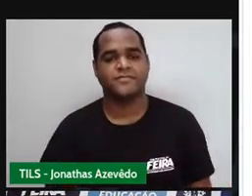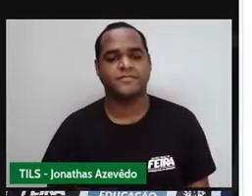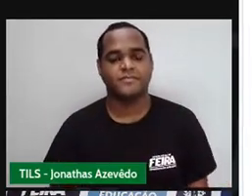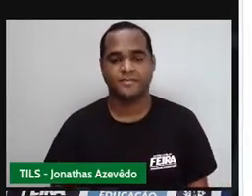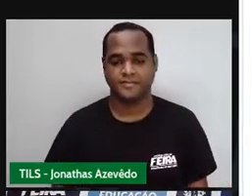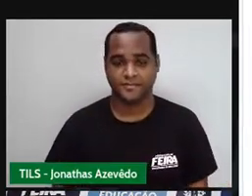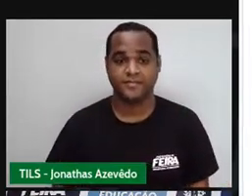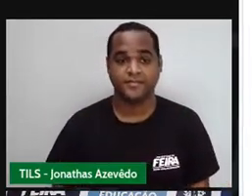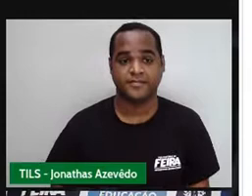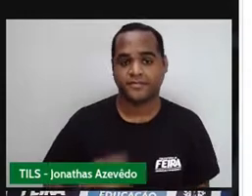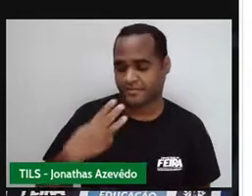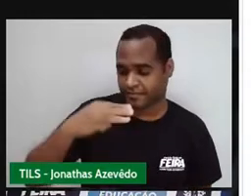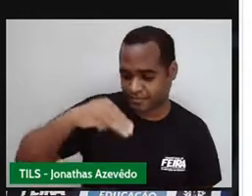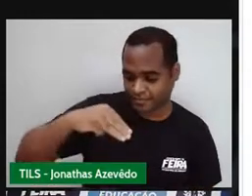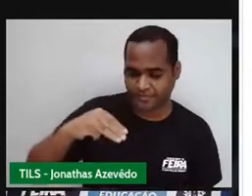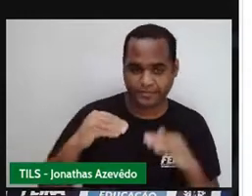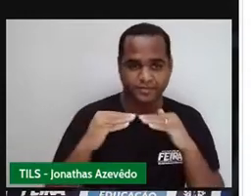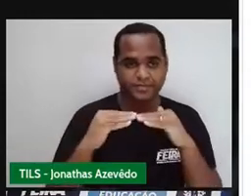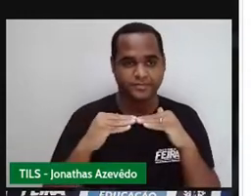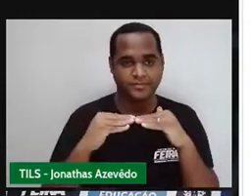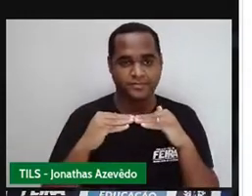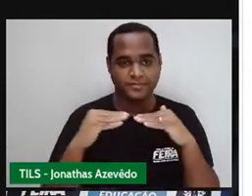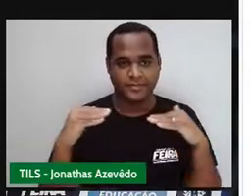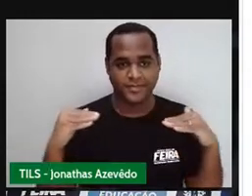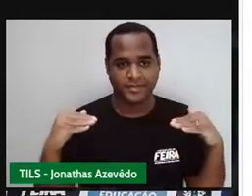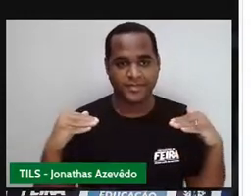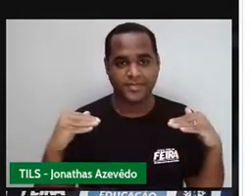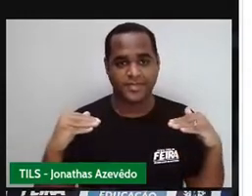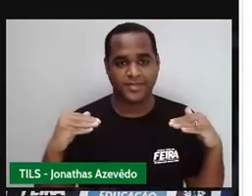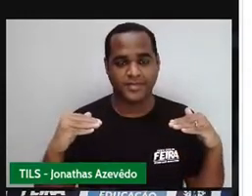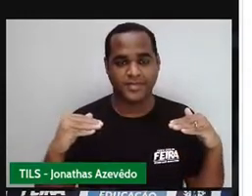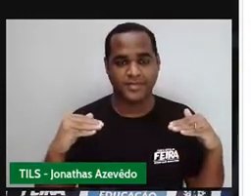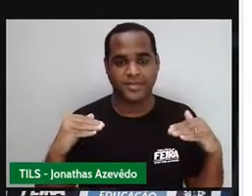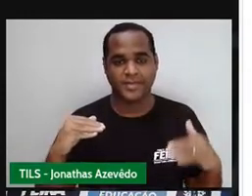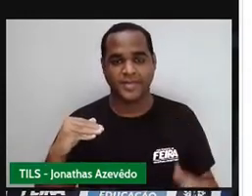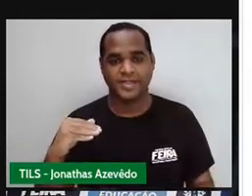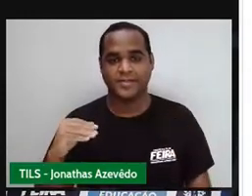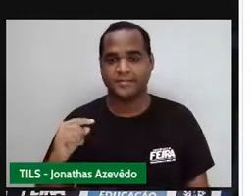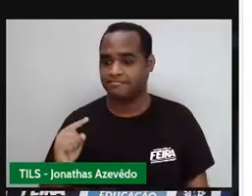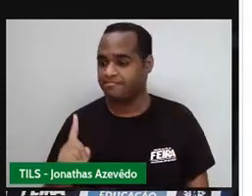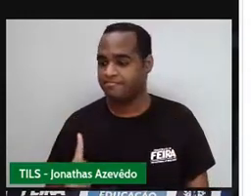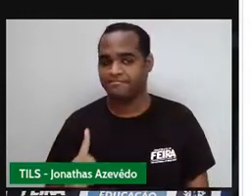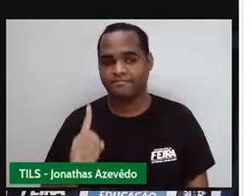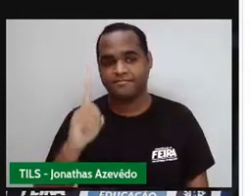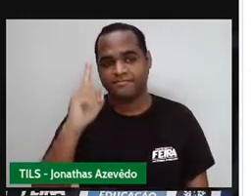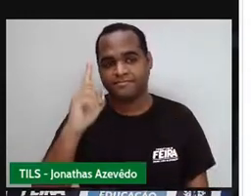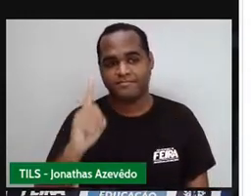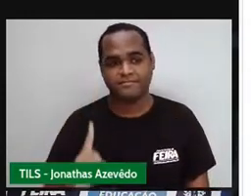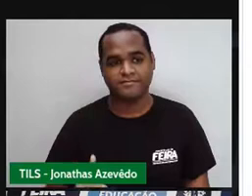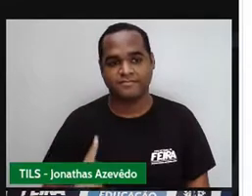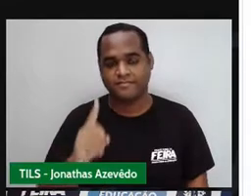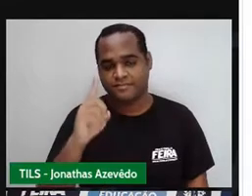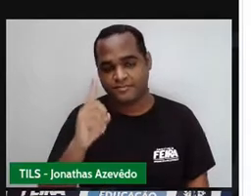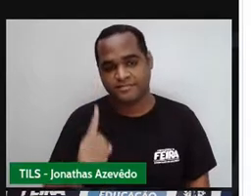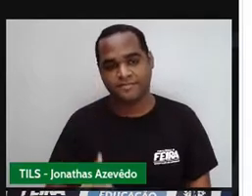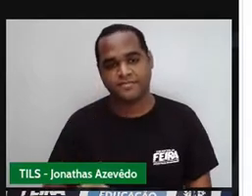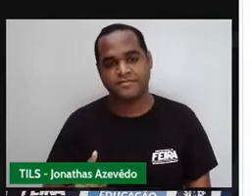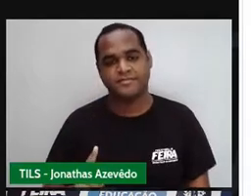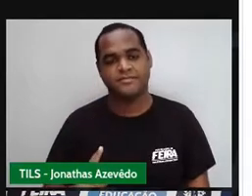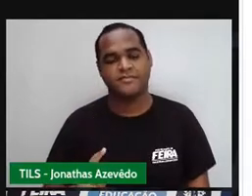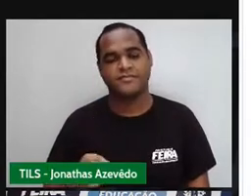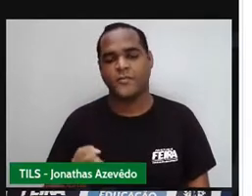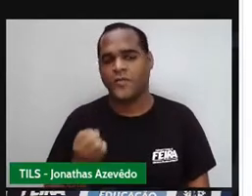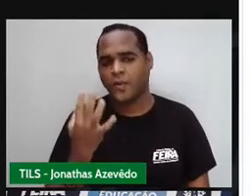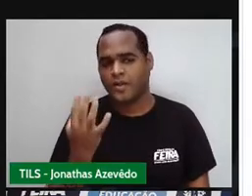a três metros é o comprimento EA largura né desse desse retângulo